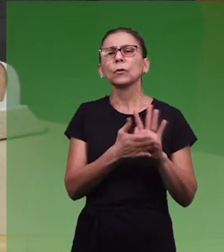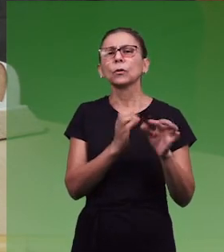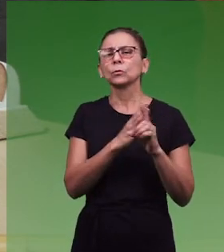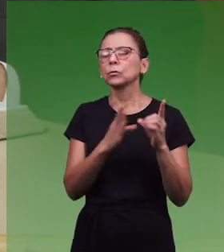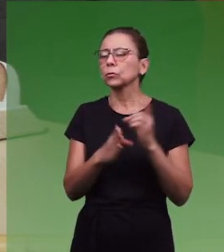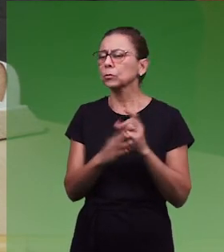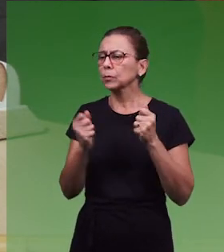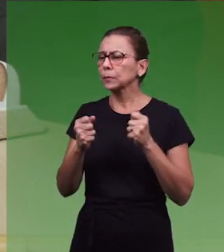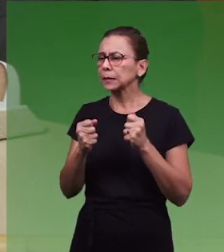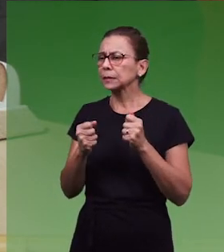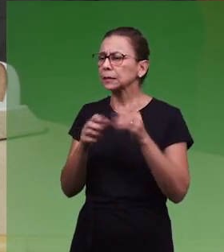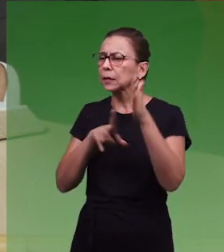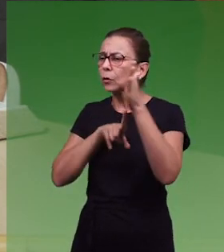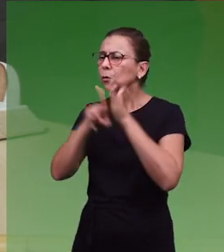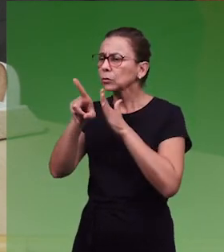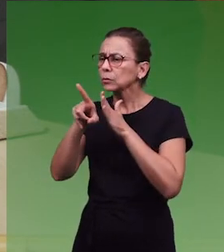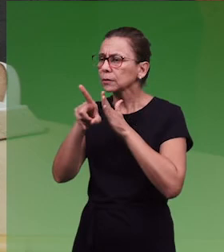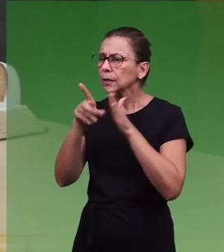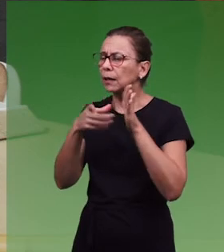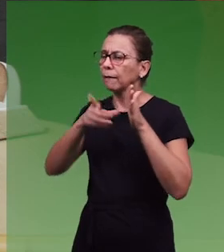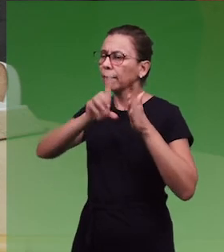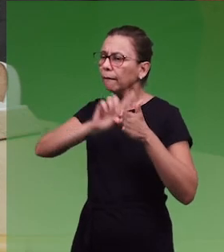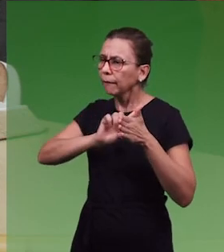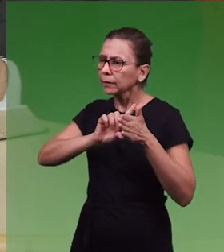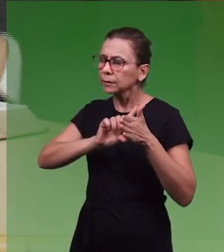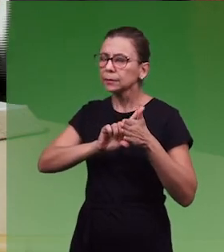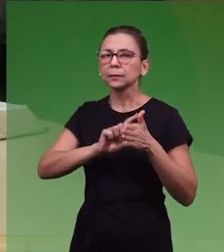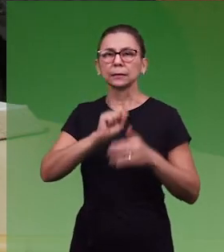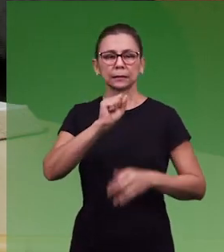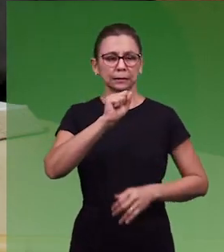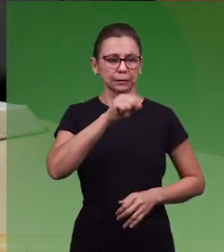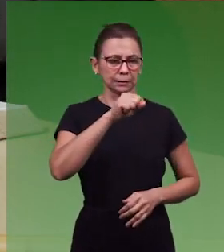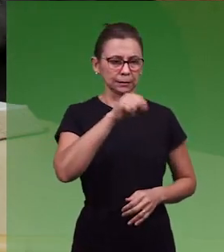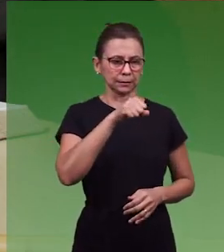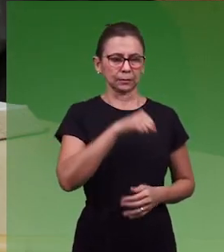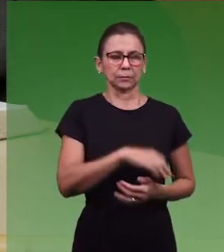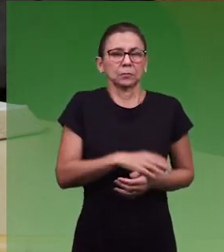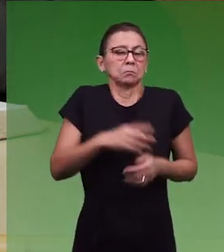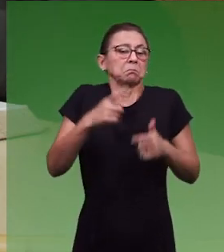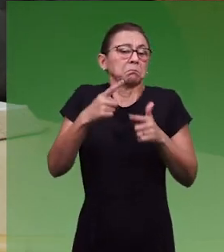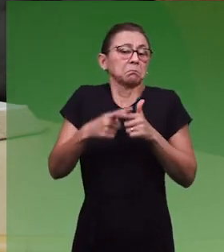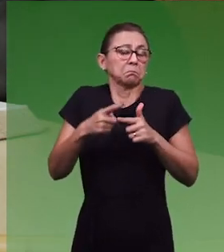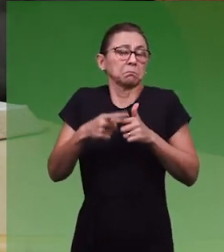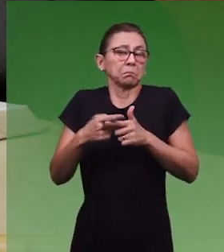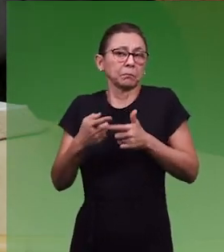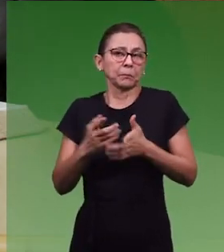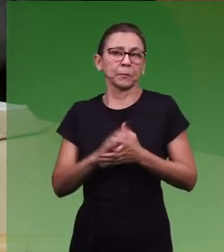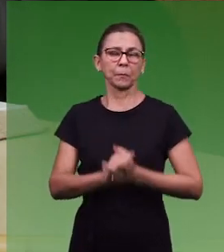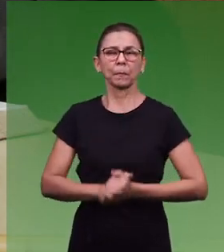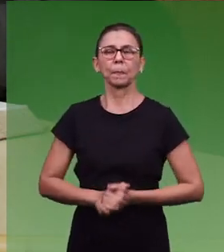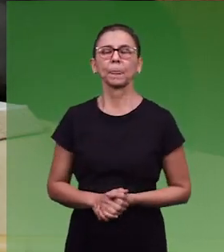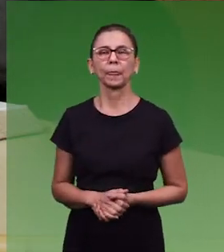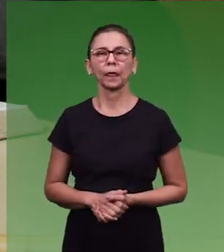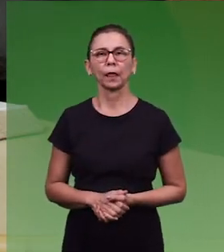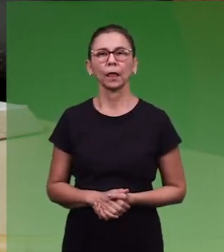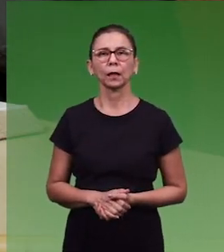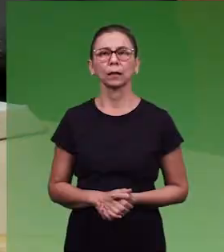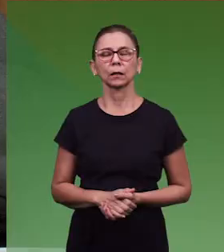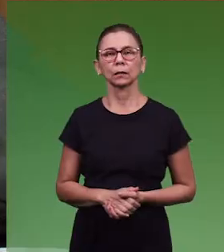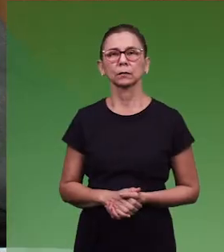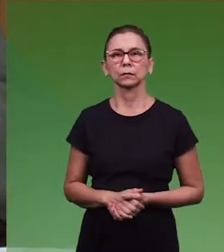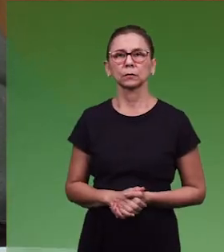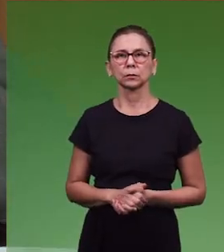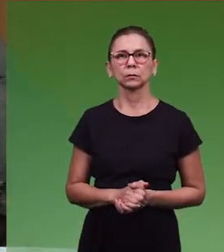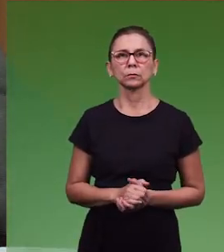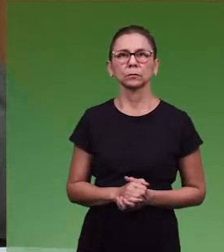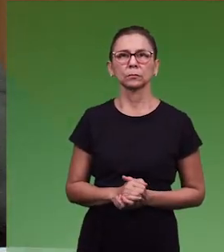ser consultados? Devem, sim. Por que que devem? Olha, nós chegamos aqui,